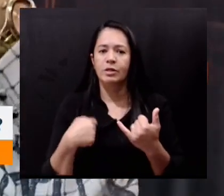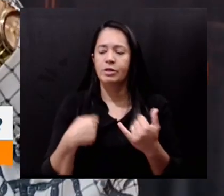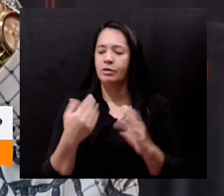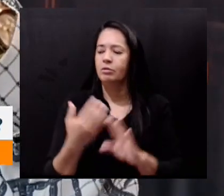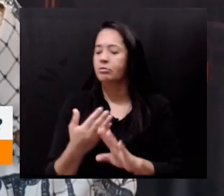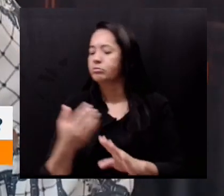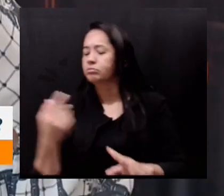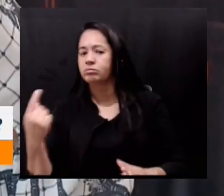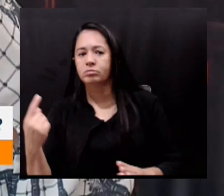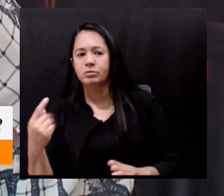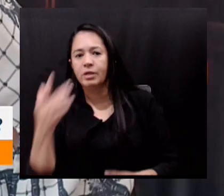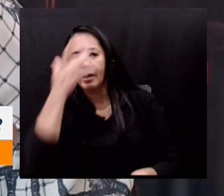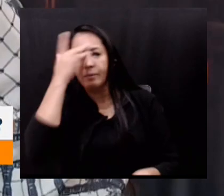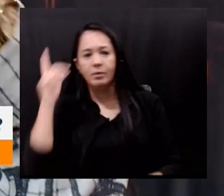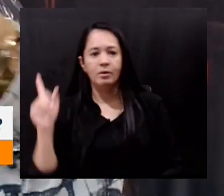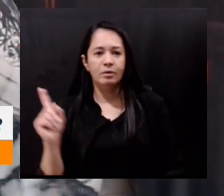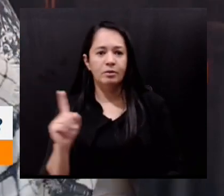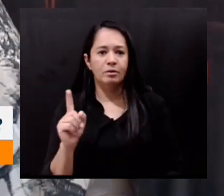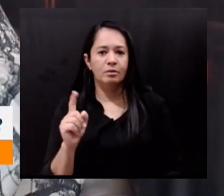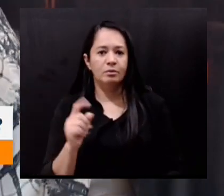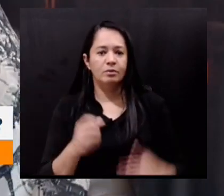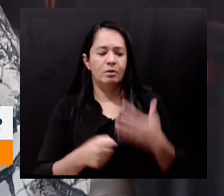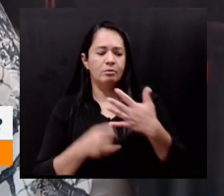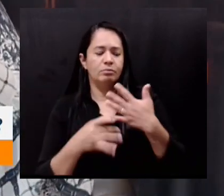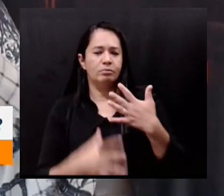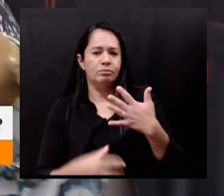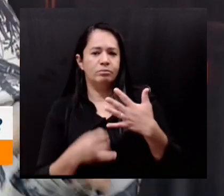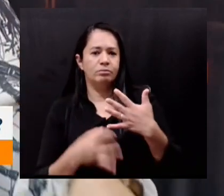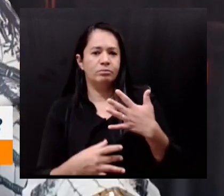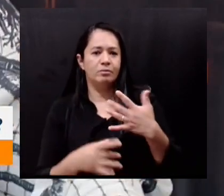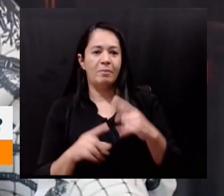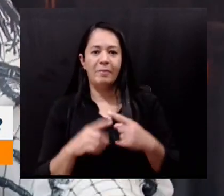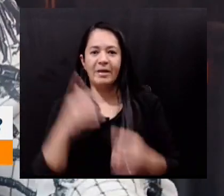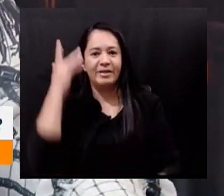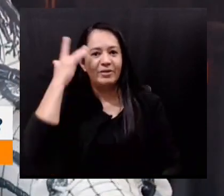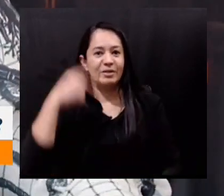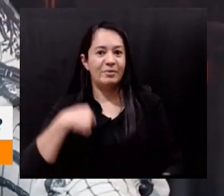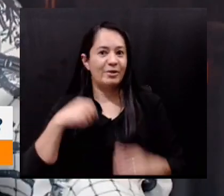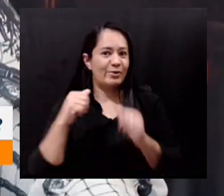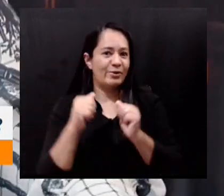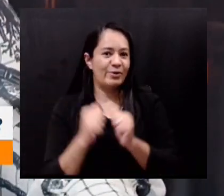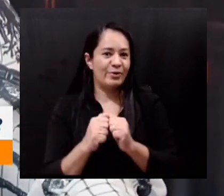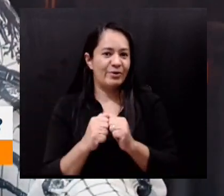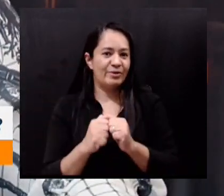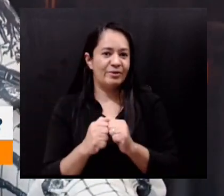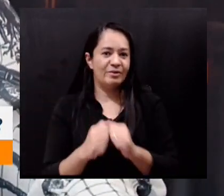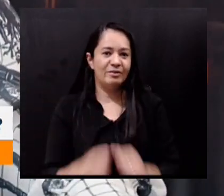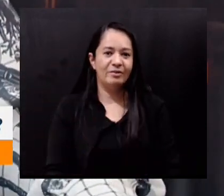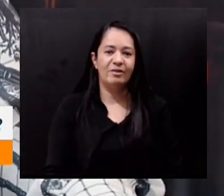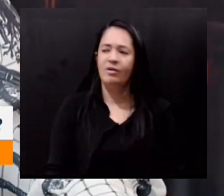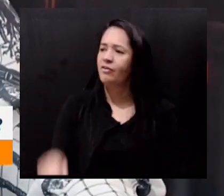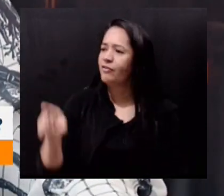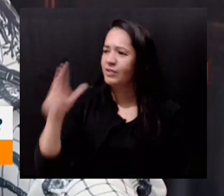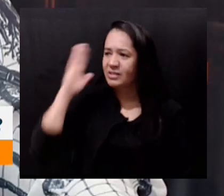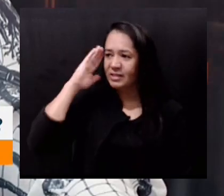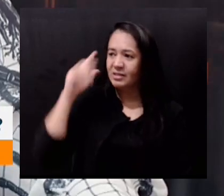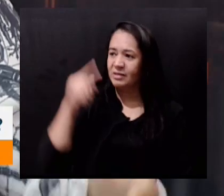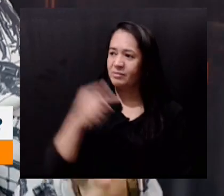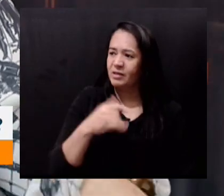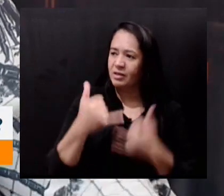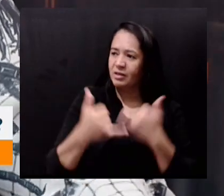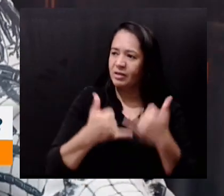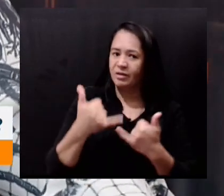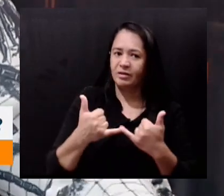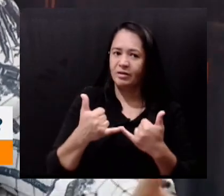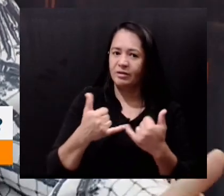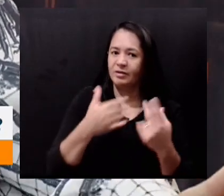e fez um comentário, só que ele não sabia que eu estava junto. Sim. Aí eu virei e falei assim: "Você sabia que é uma brincadeira de pai e filho, que elas estão brincando e que eu